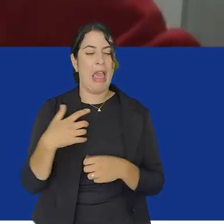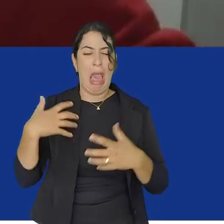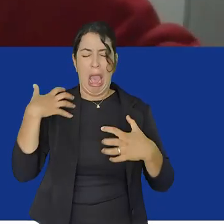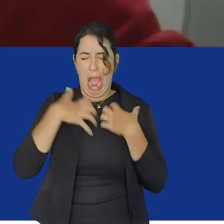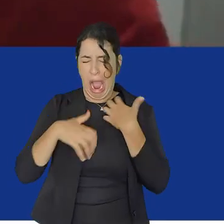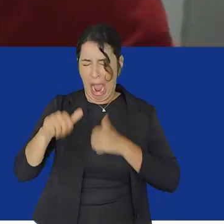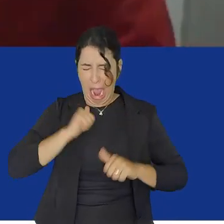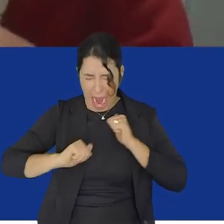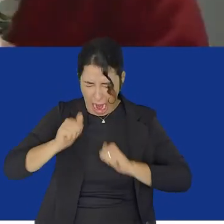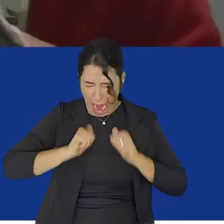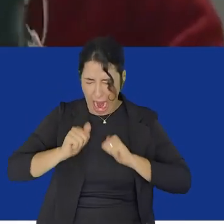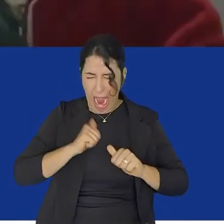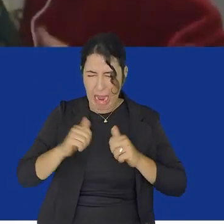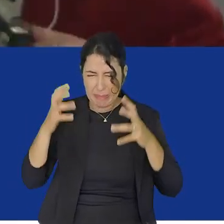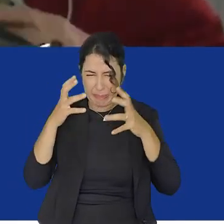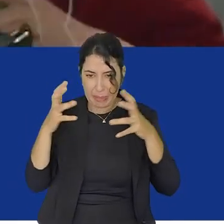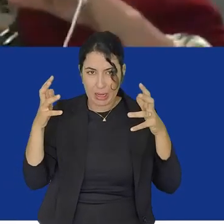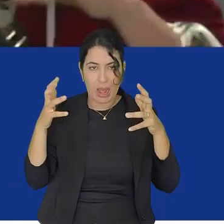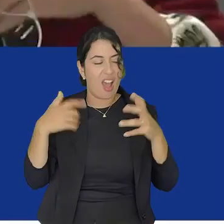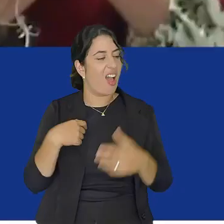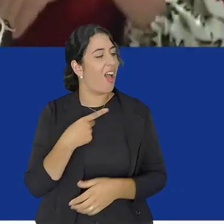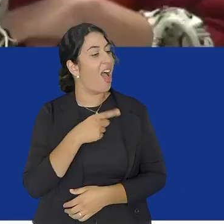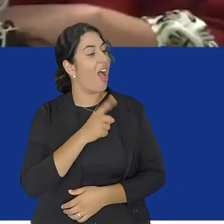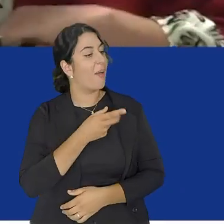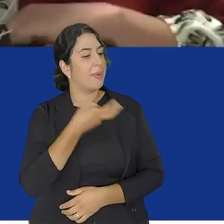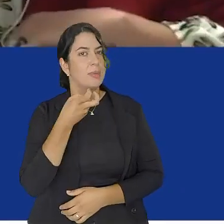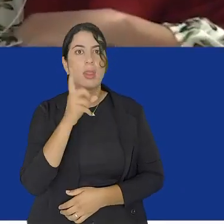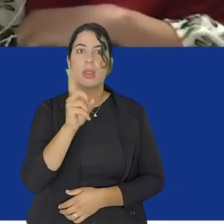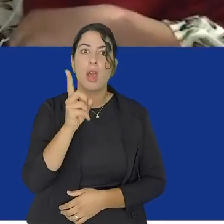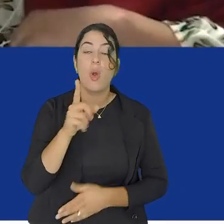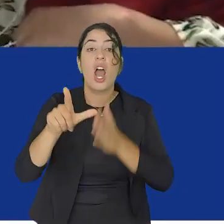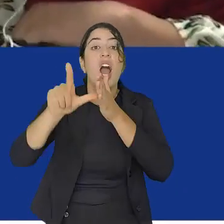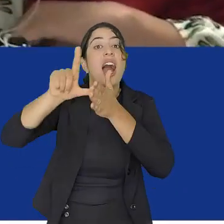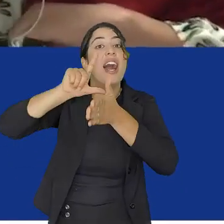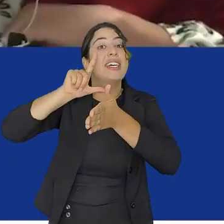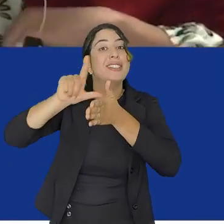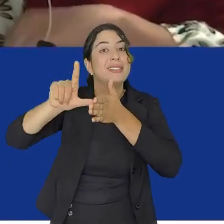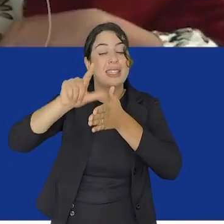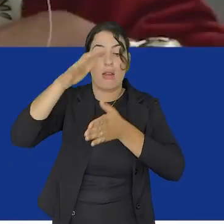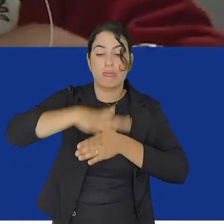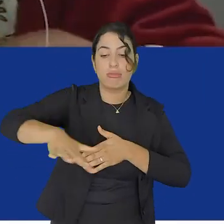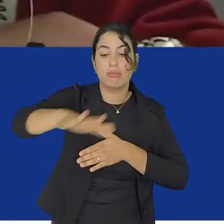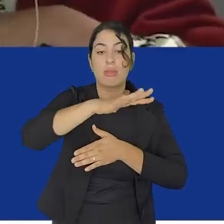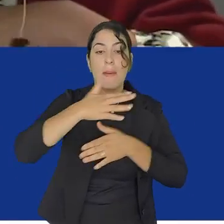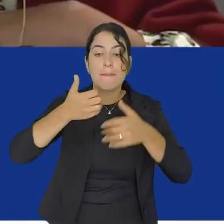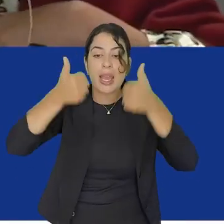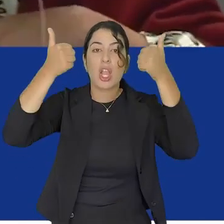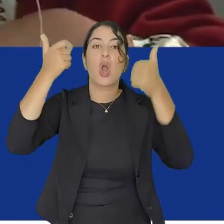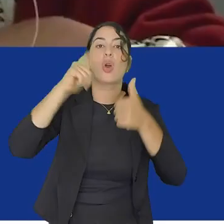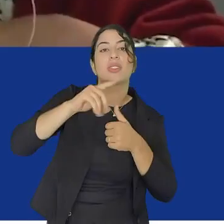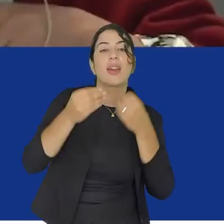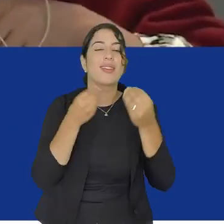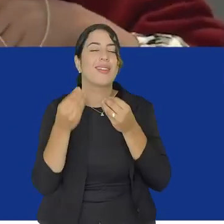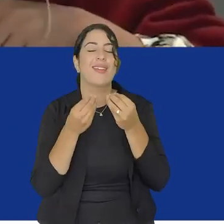daí perceber alguma coisa. É essa a ênfase. O que nós podemos fazer hoje para o nosso ambiente ser melhor? O que a gente pode